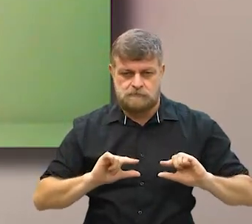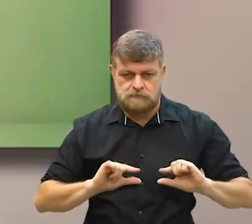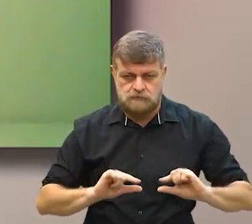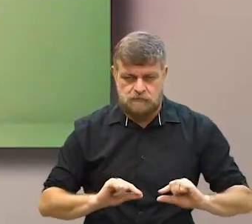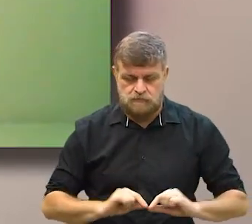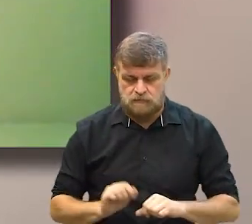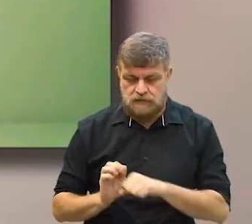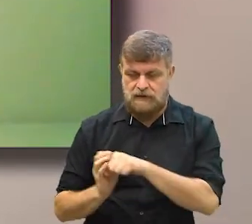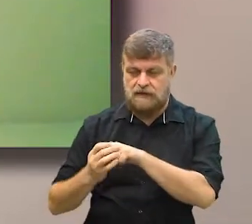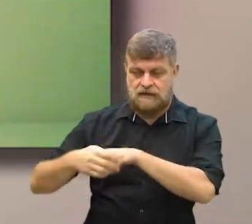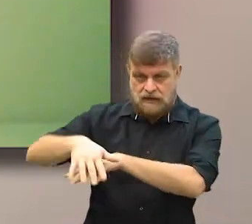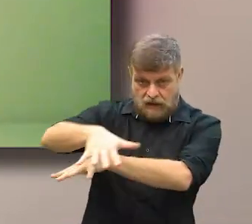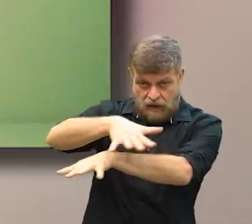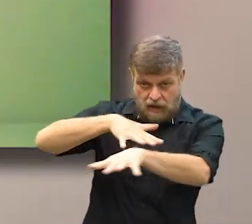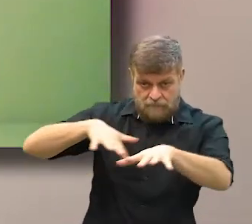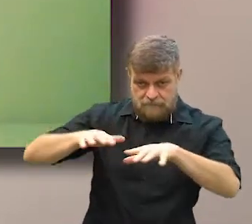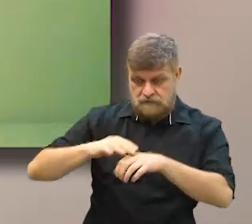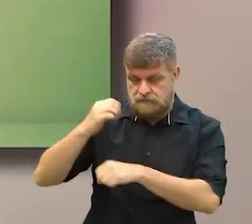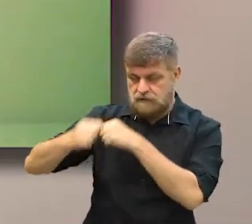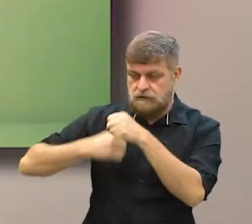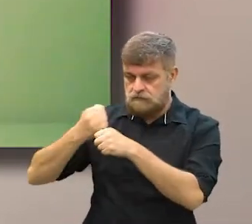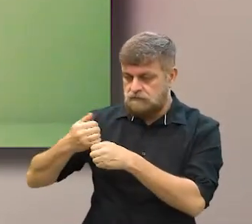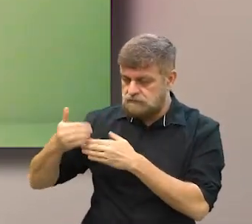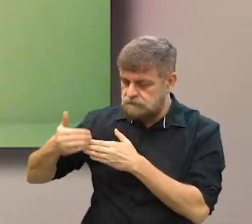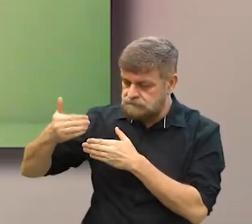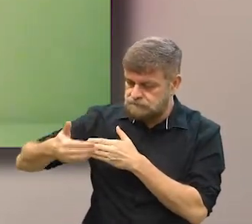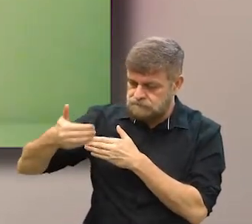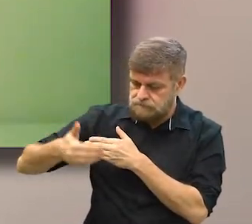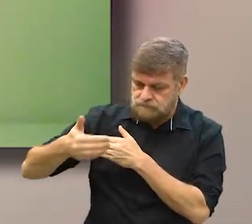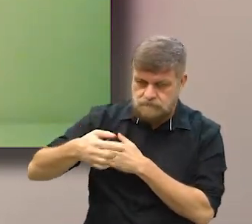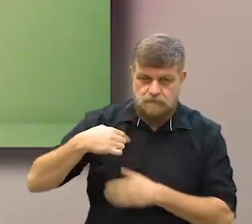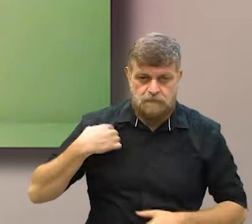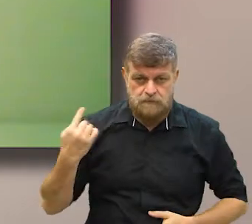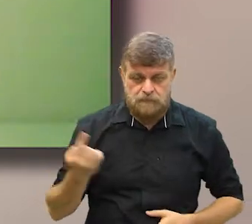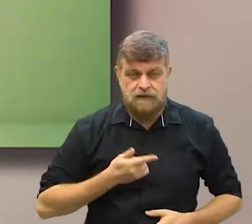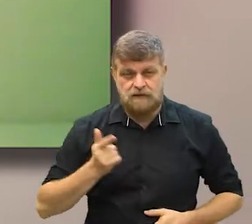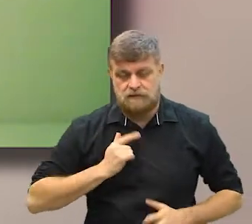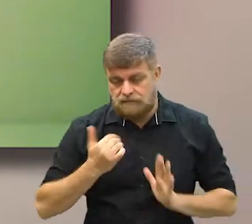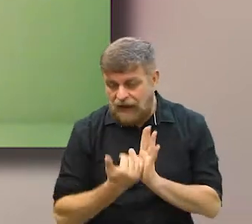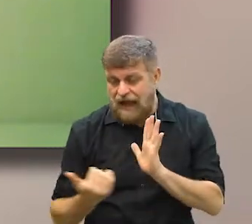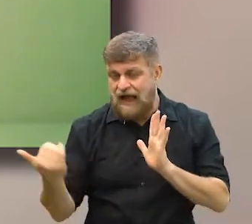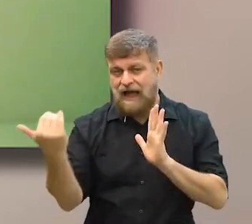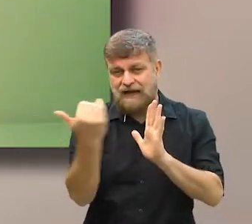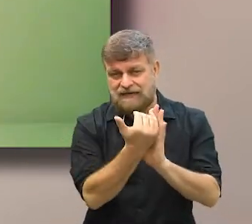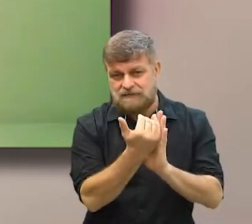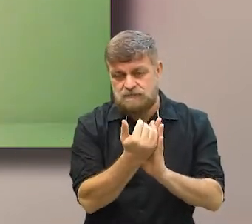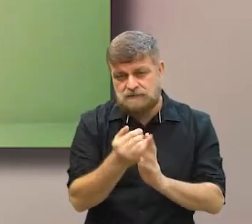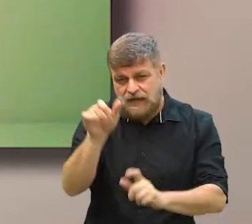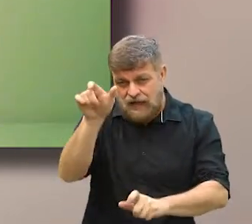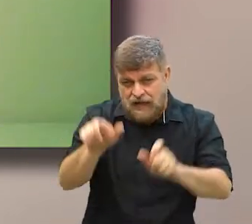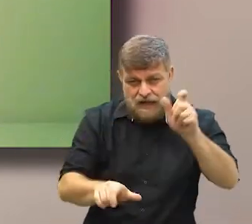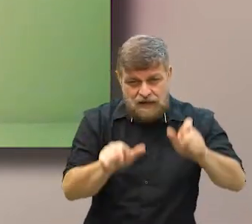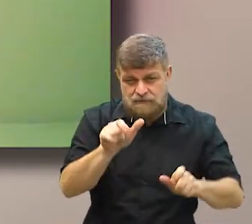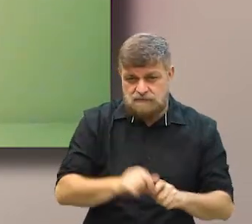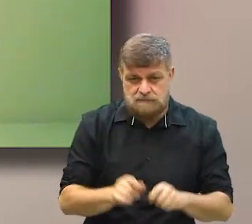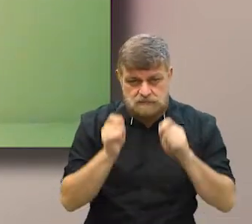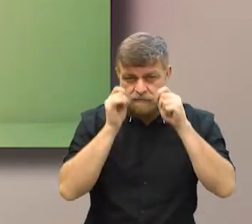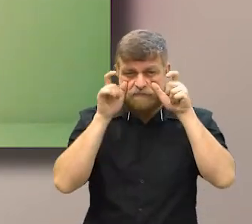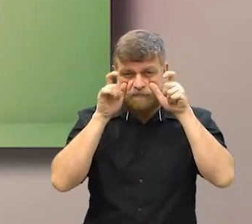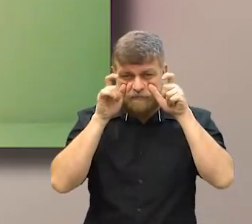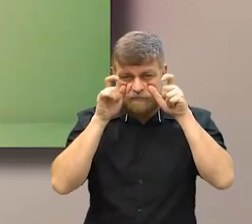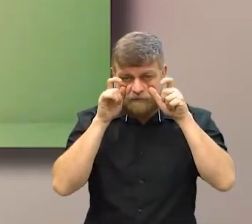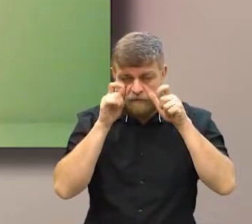Desde o começo da pandemia, do ano passado para cá, a gente vê um acréscimo enorme daquelas pessoas que não